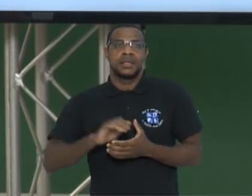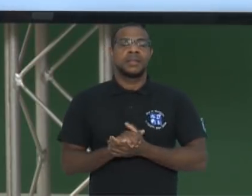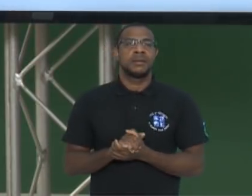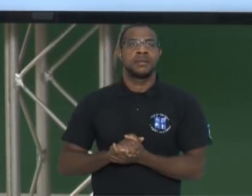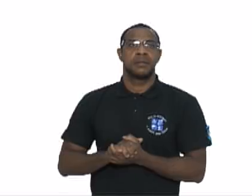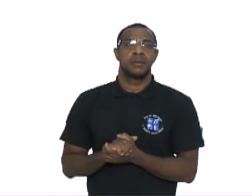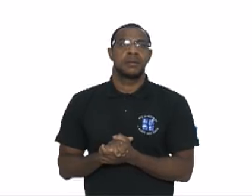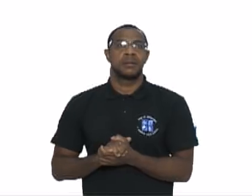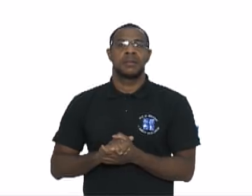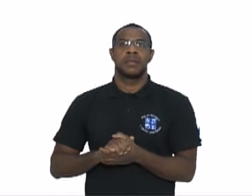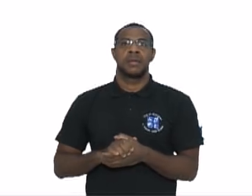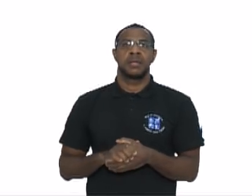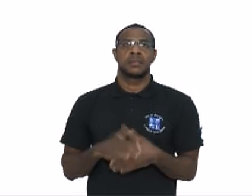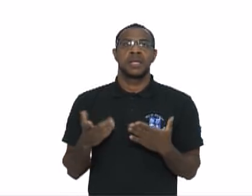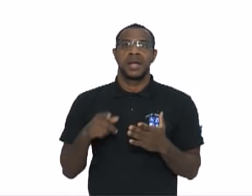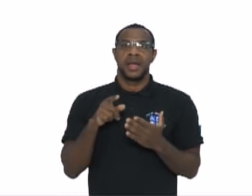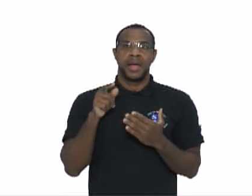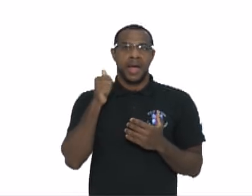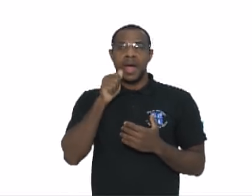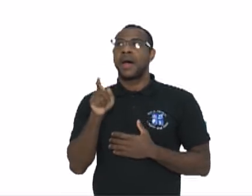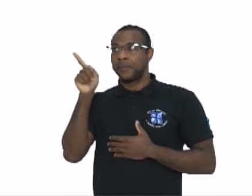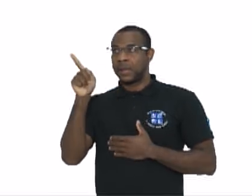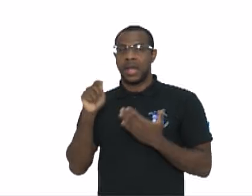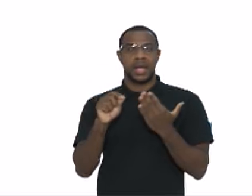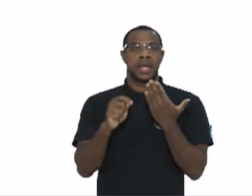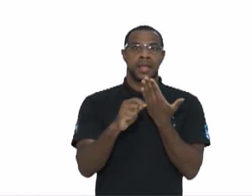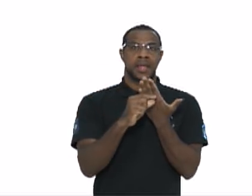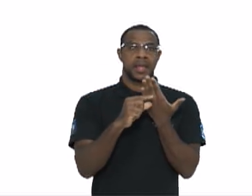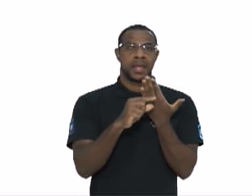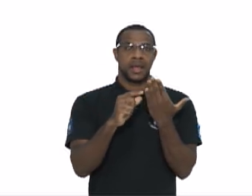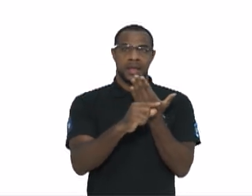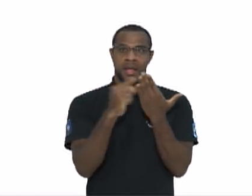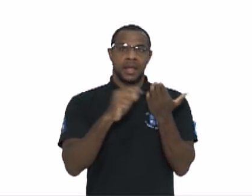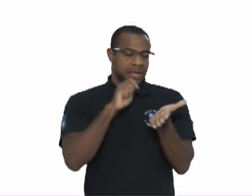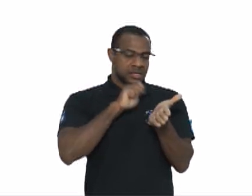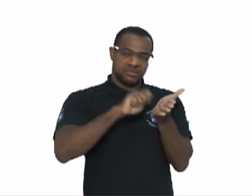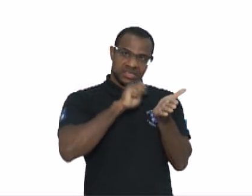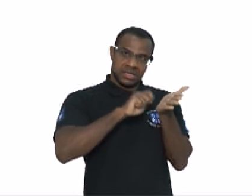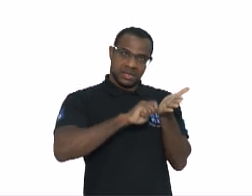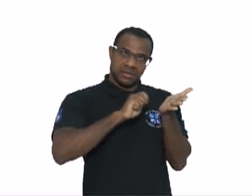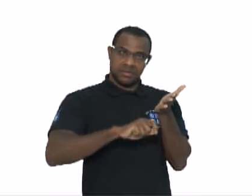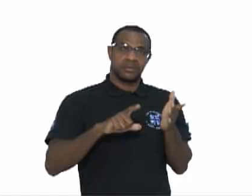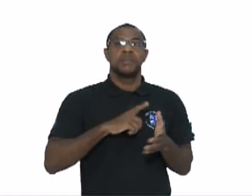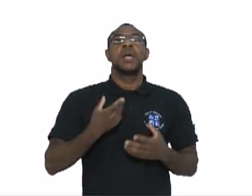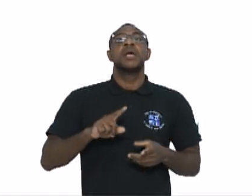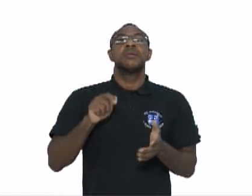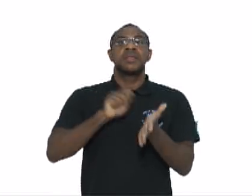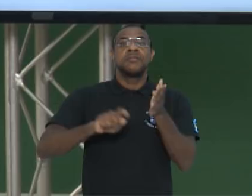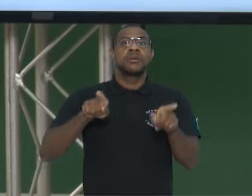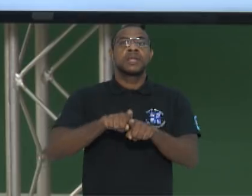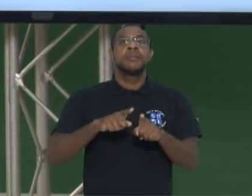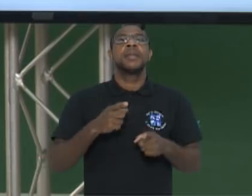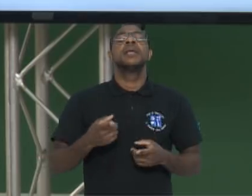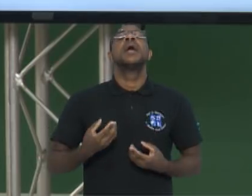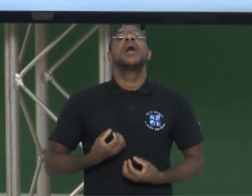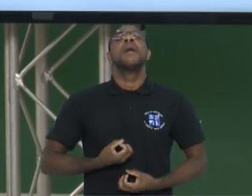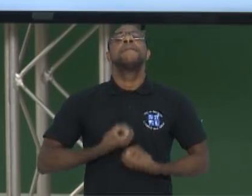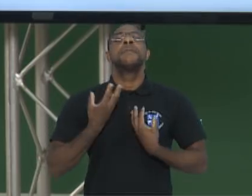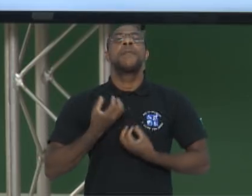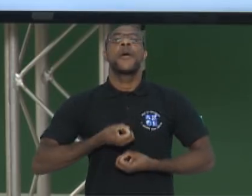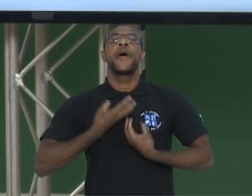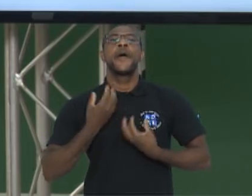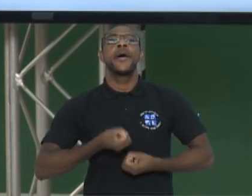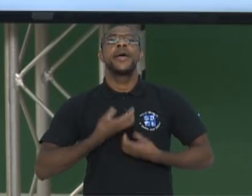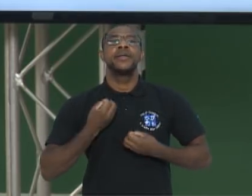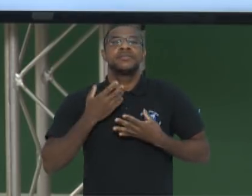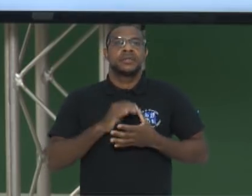Então, a Clarice Lispector escreveu vários textos em prosa, né, em poesia também. Esse que a gente acabou de ler, esse conto, ele é um